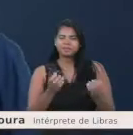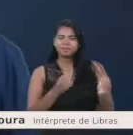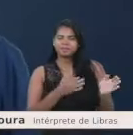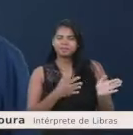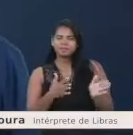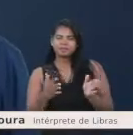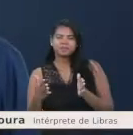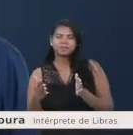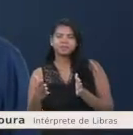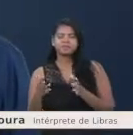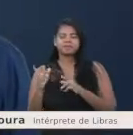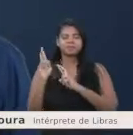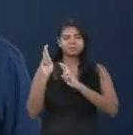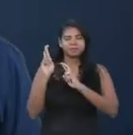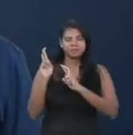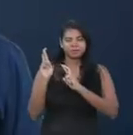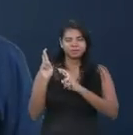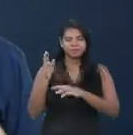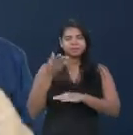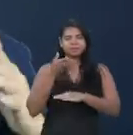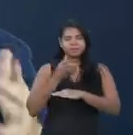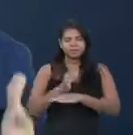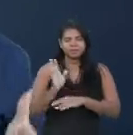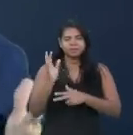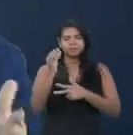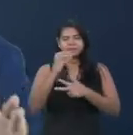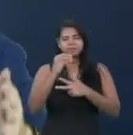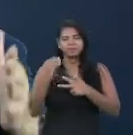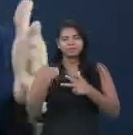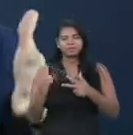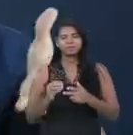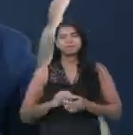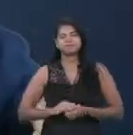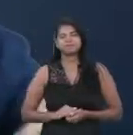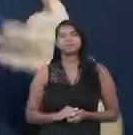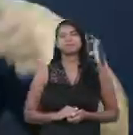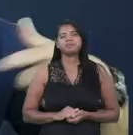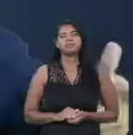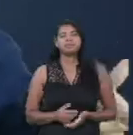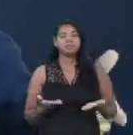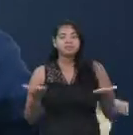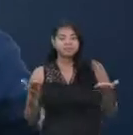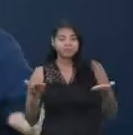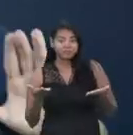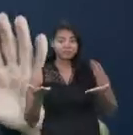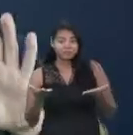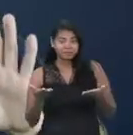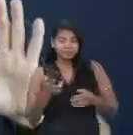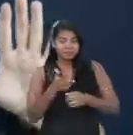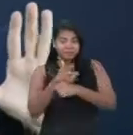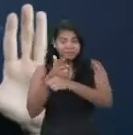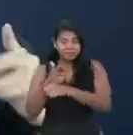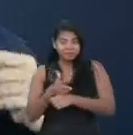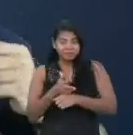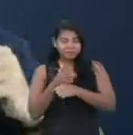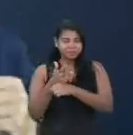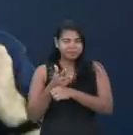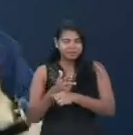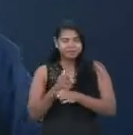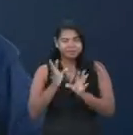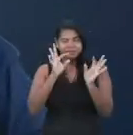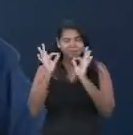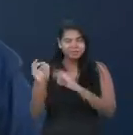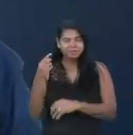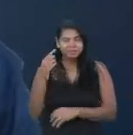corrente rumo à sua aprovação. E se você está caindo agora de paraquedas nesse vídeo, olha, veja lá, nós